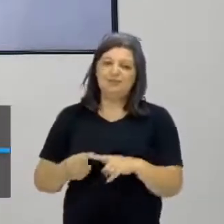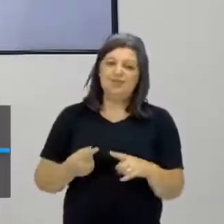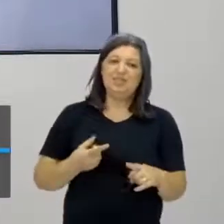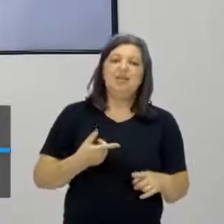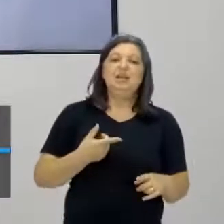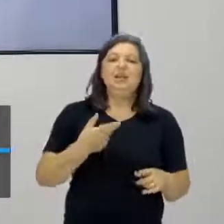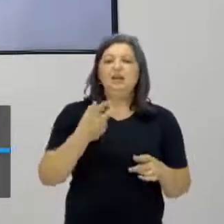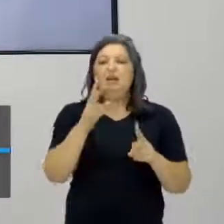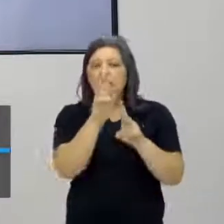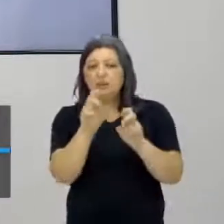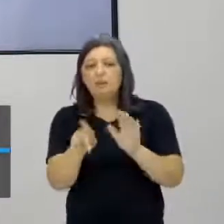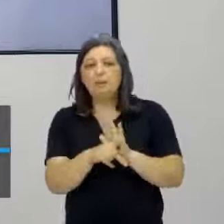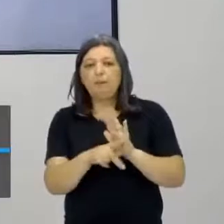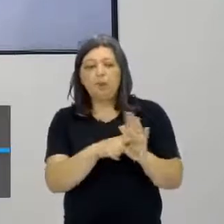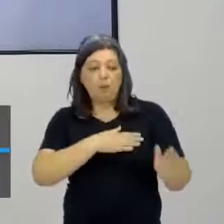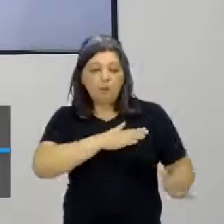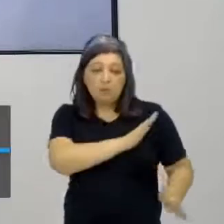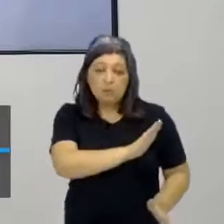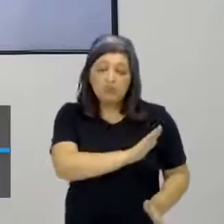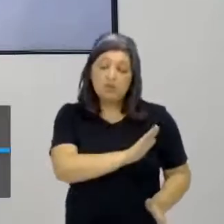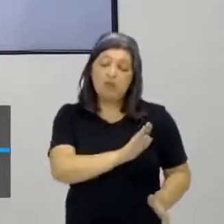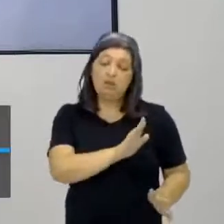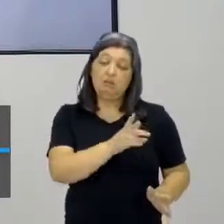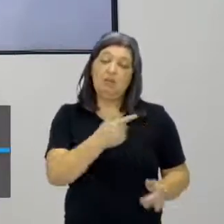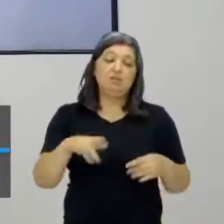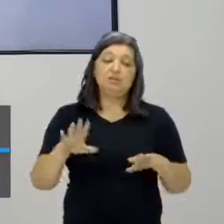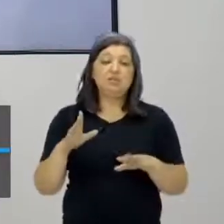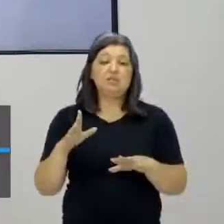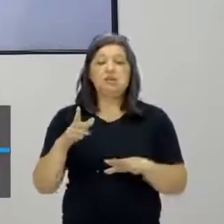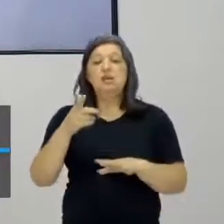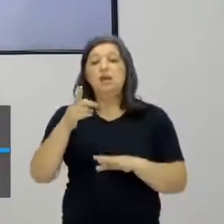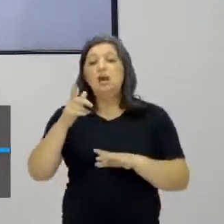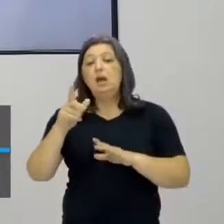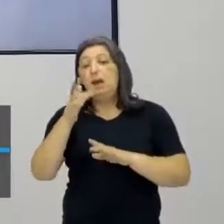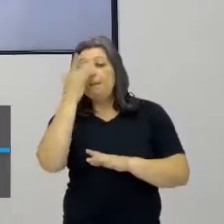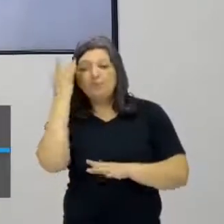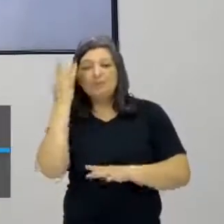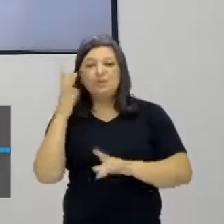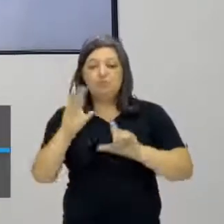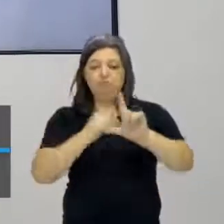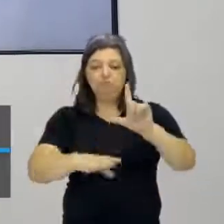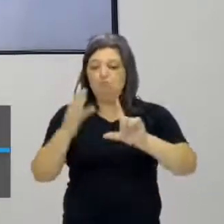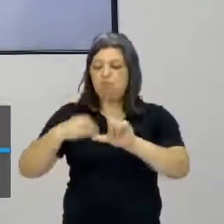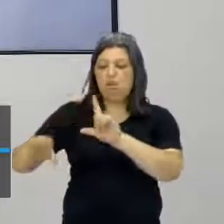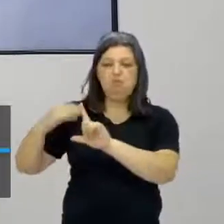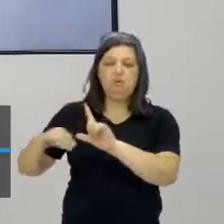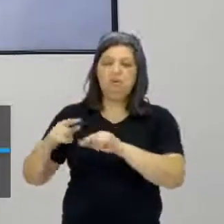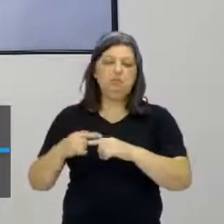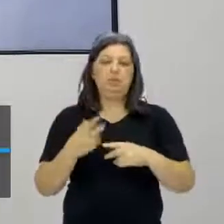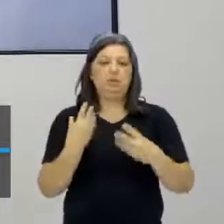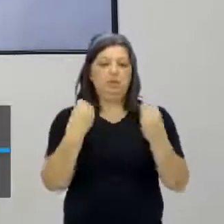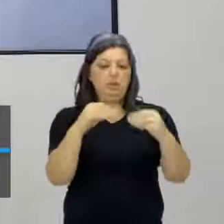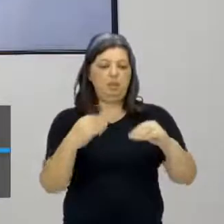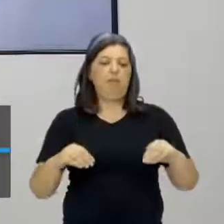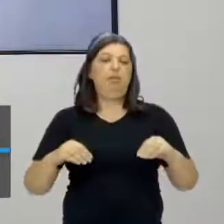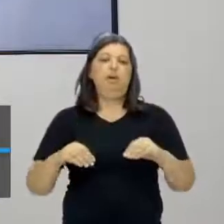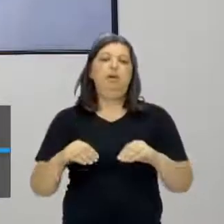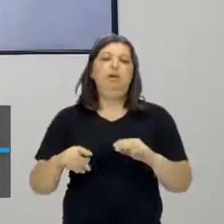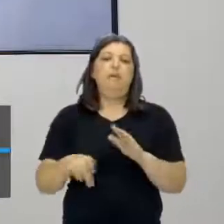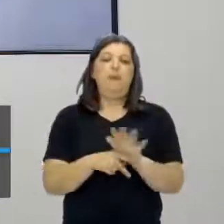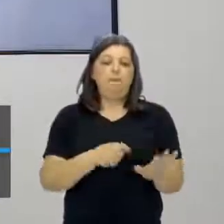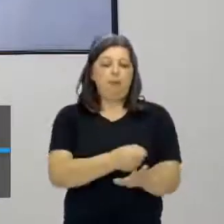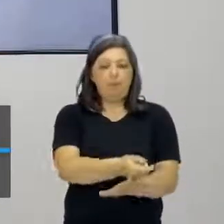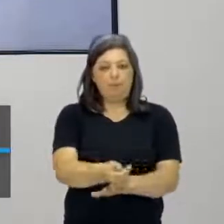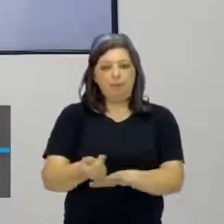preconceituoso naquele momento, naquela situação. Se você não envia, alguém está enviando. Seria legal que ninguém fosse preconceituoso, ninguém mandasse notícia falsa e que